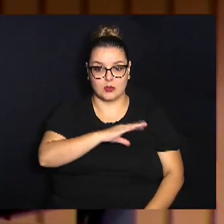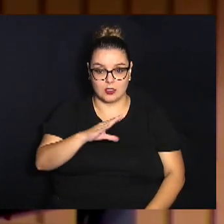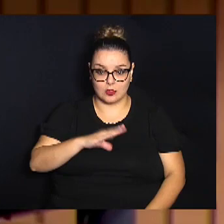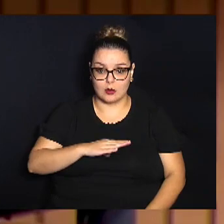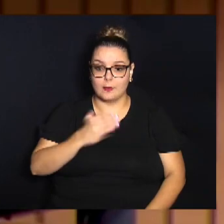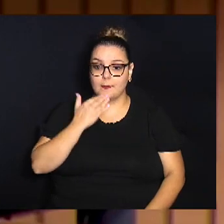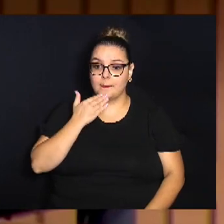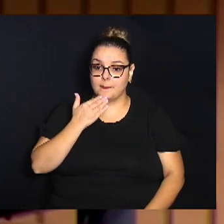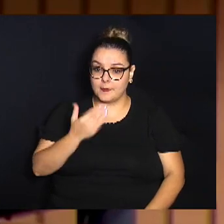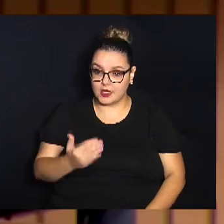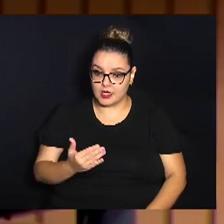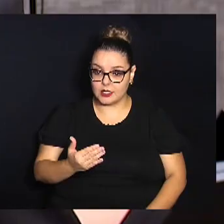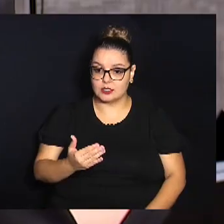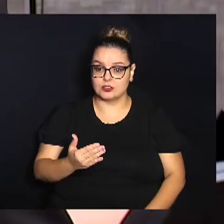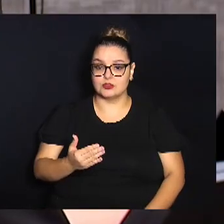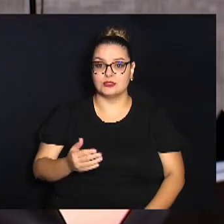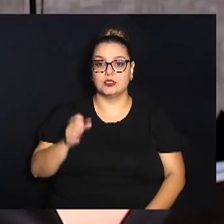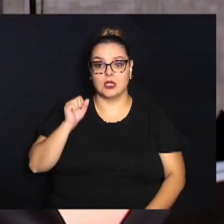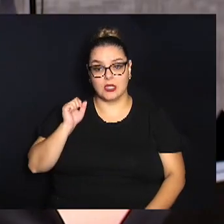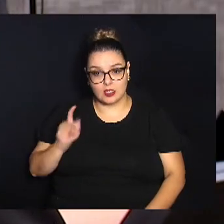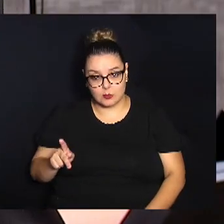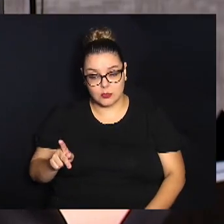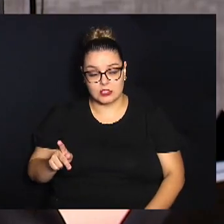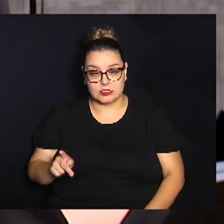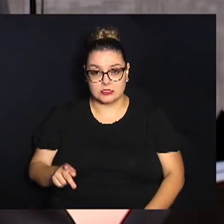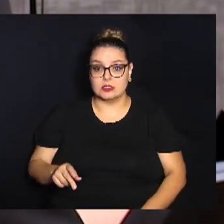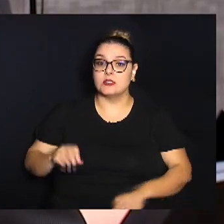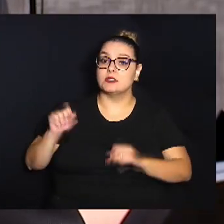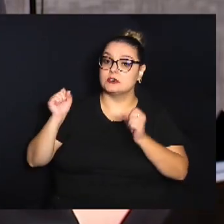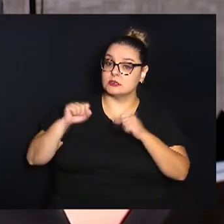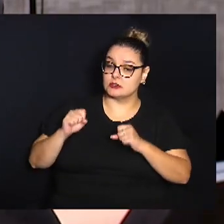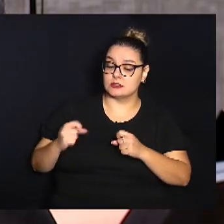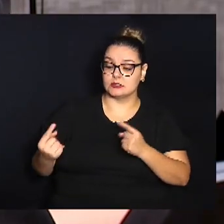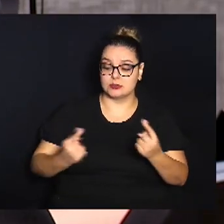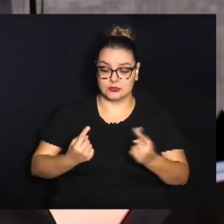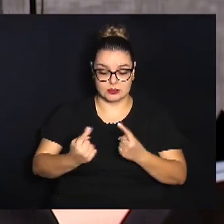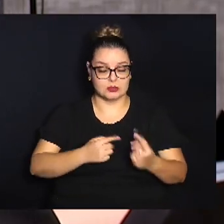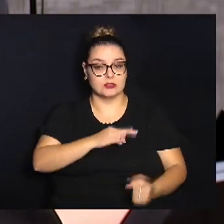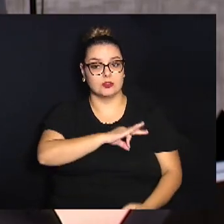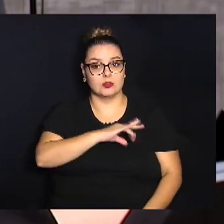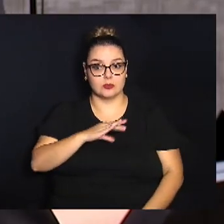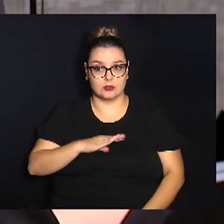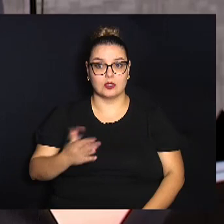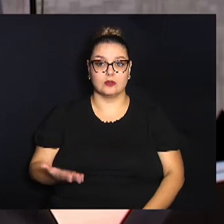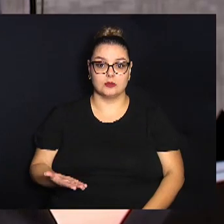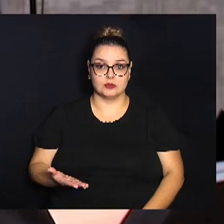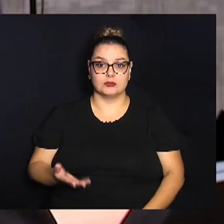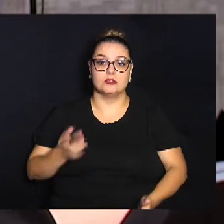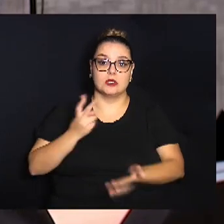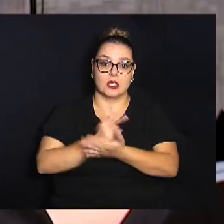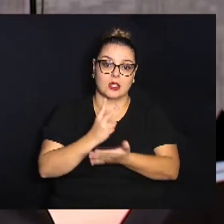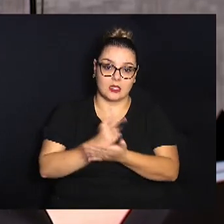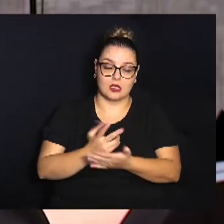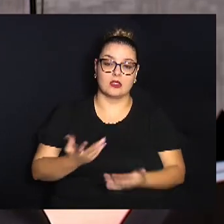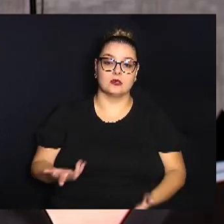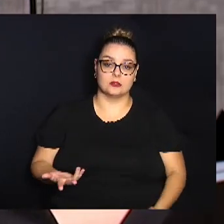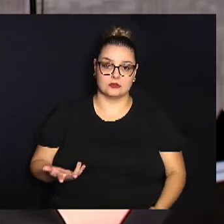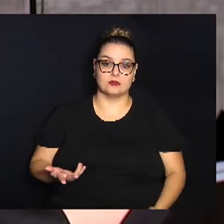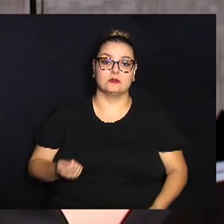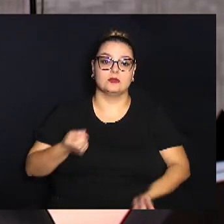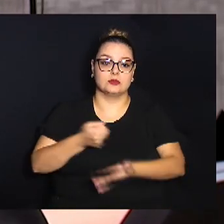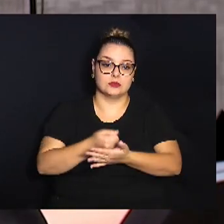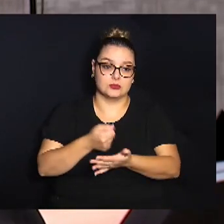reivindicam a adequação da aposentadoria. Sem dúvida, nós somos procurados pelos guardas municipais que constantemente nos